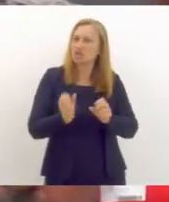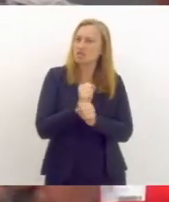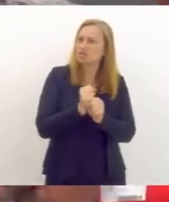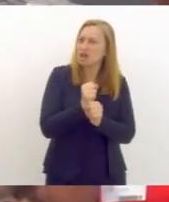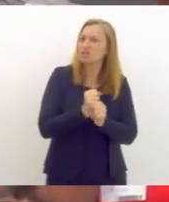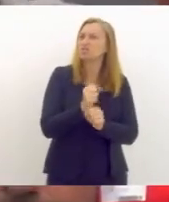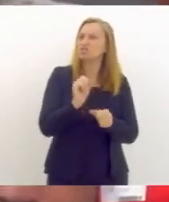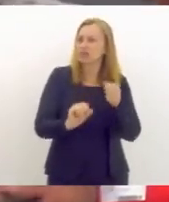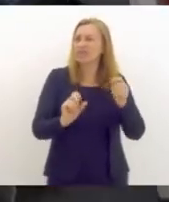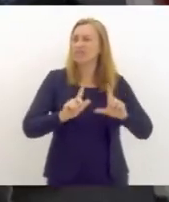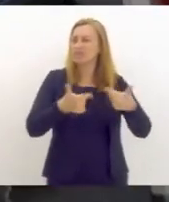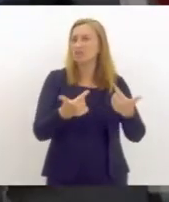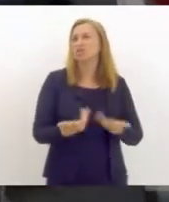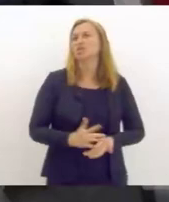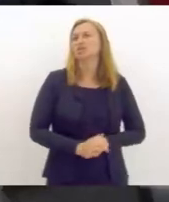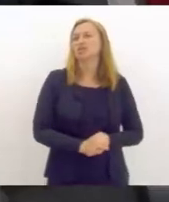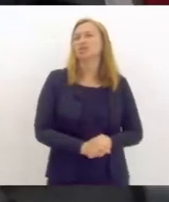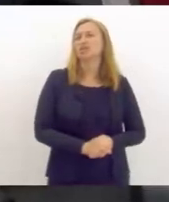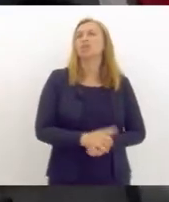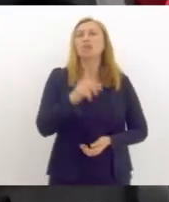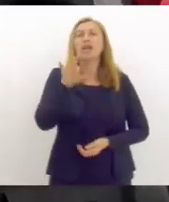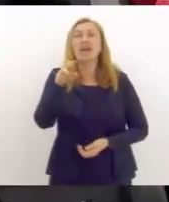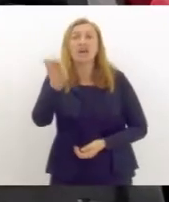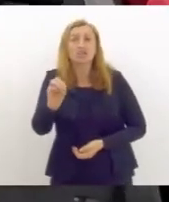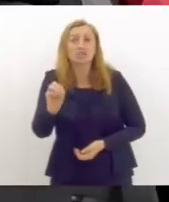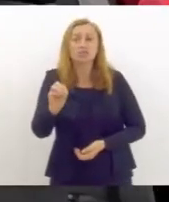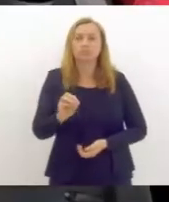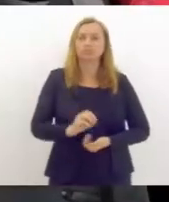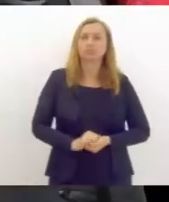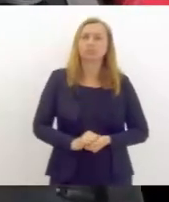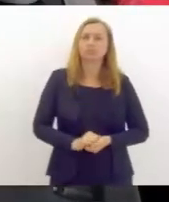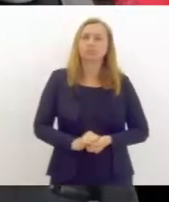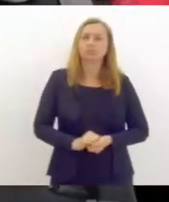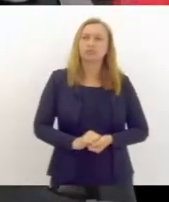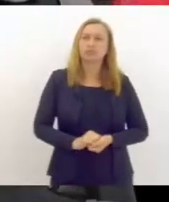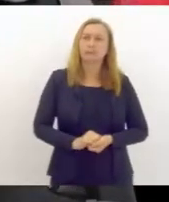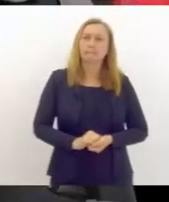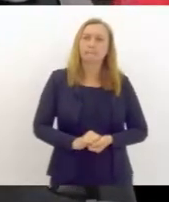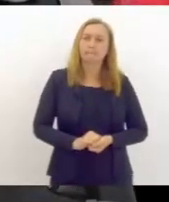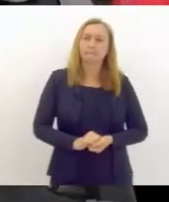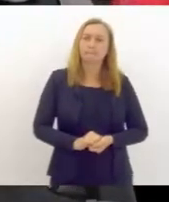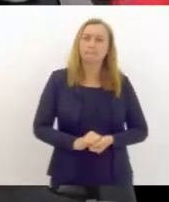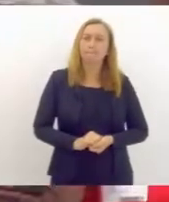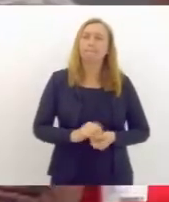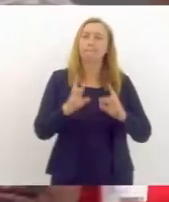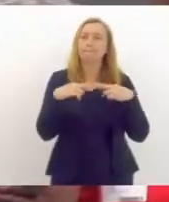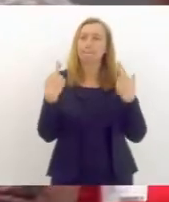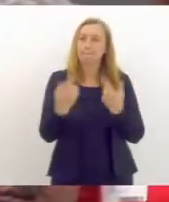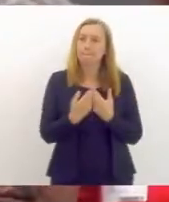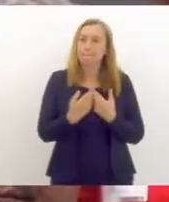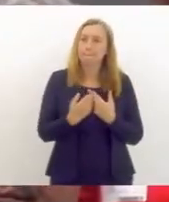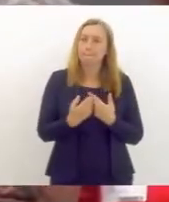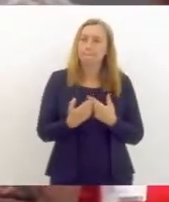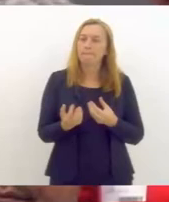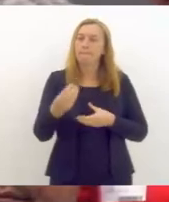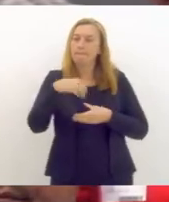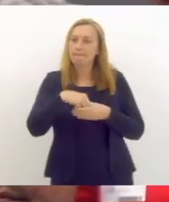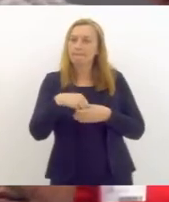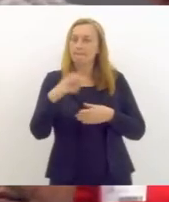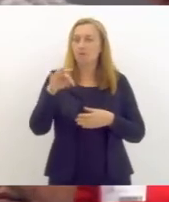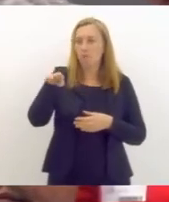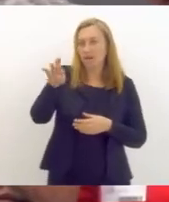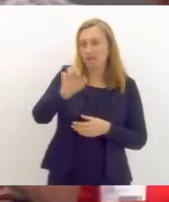muitos anos o Leandro Monteiro a gente teve uma reunião com Leandro Monteiro dentro do quartel